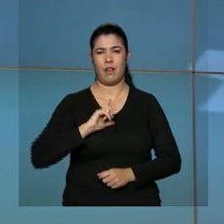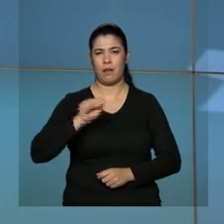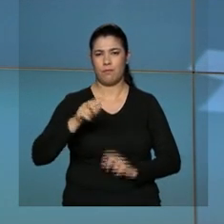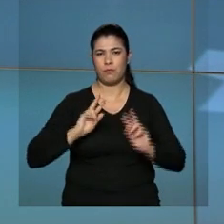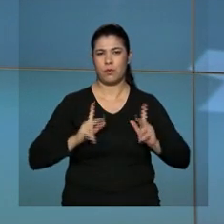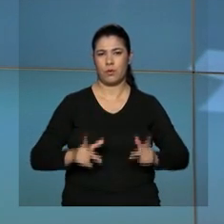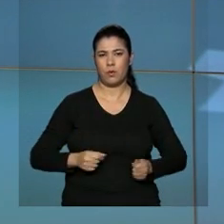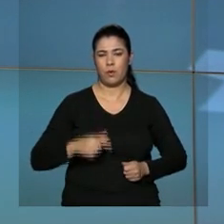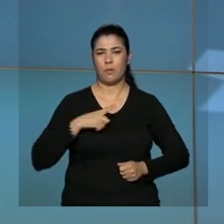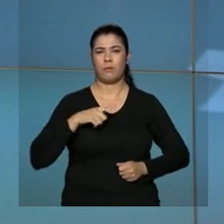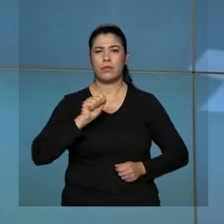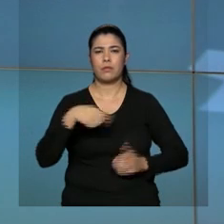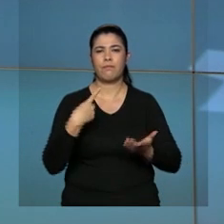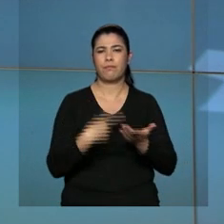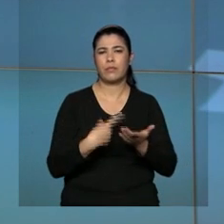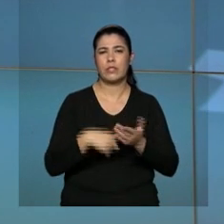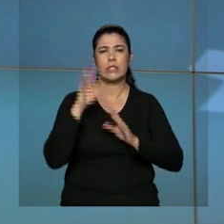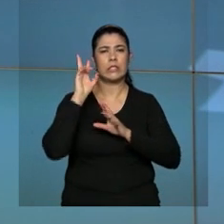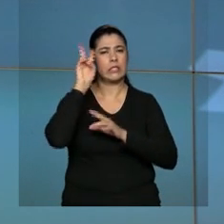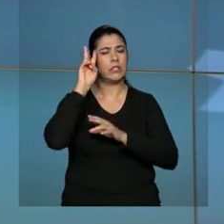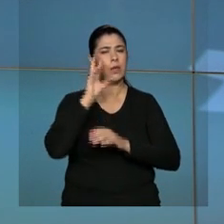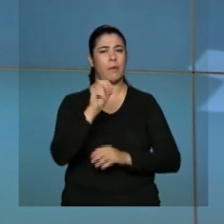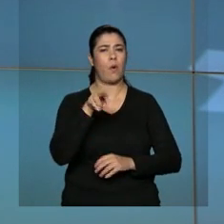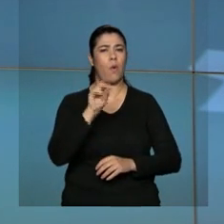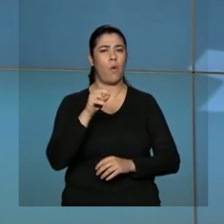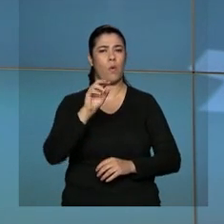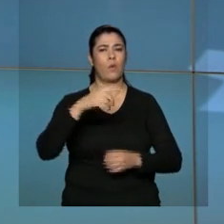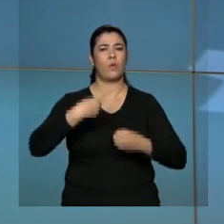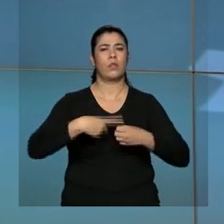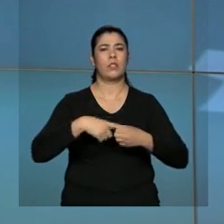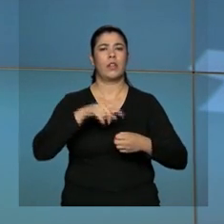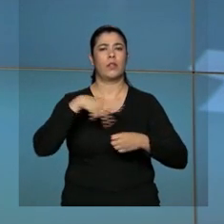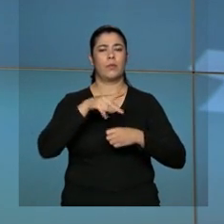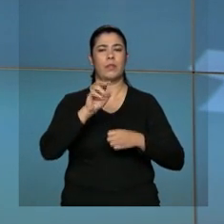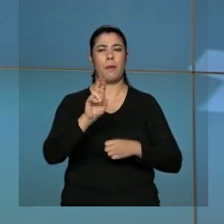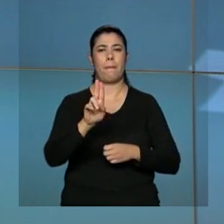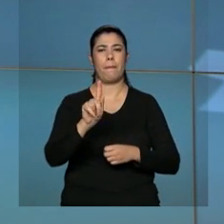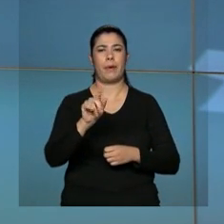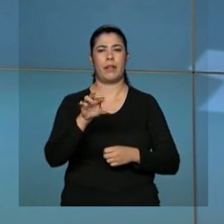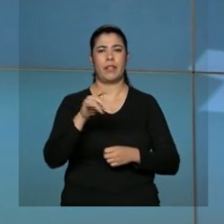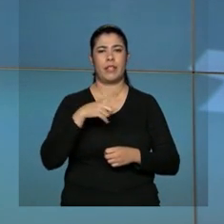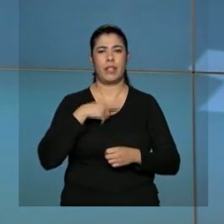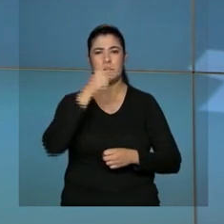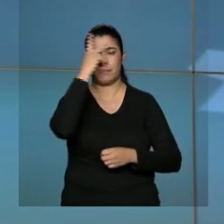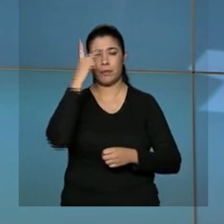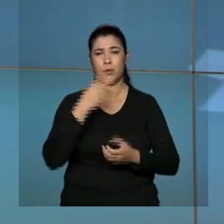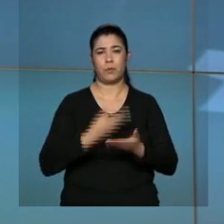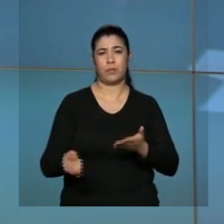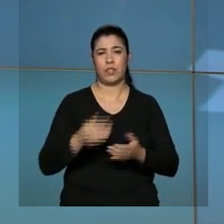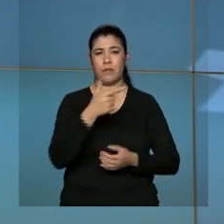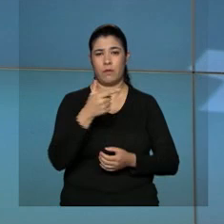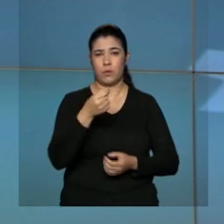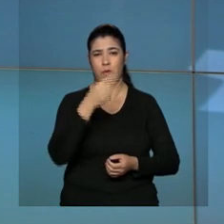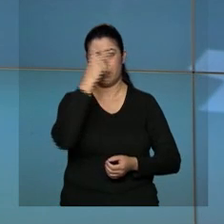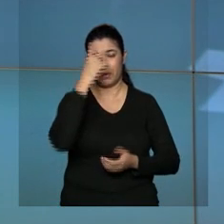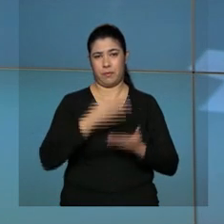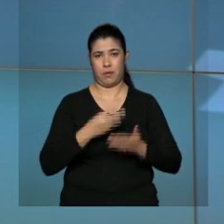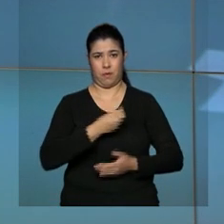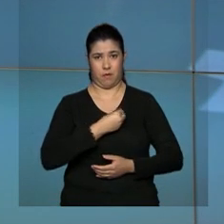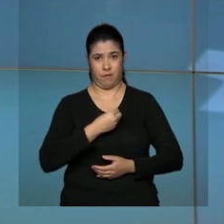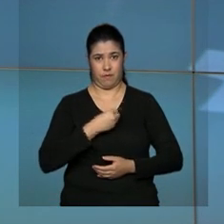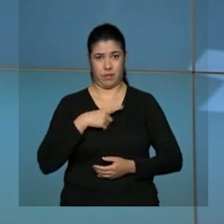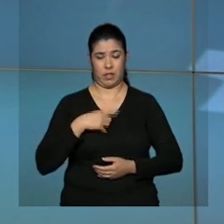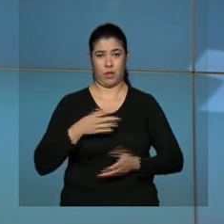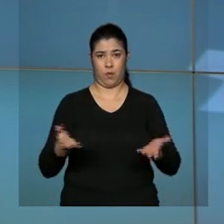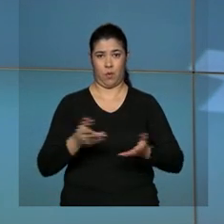bombardeio à sede da ONU em Bagdá, quando 22 pessoas perderam suas vidas. Aqui no Brasil, em homenagem ao dia, o Ministério da